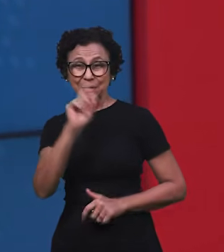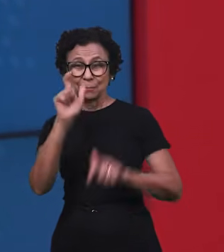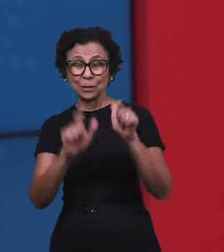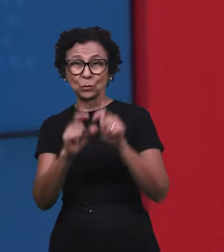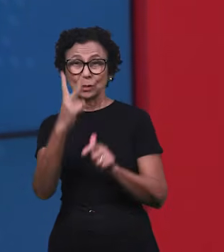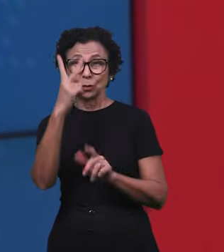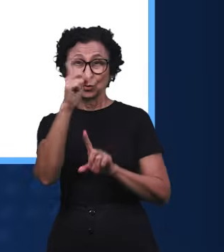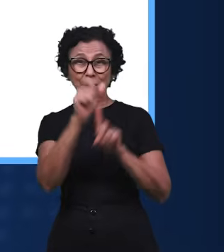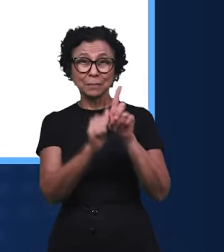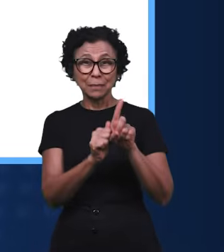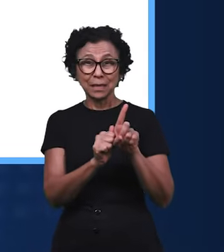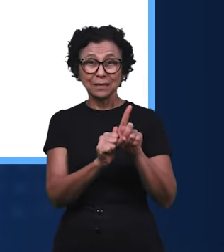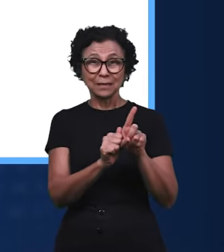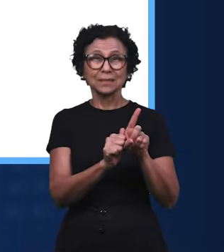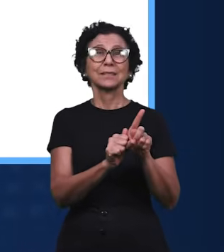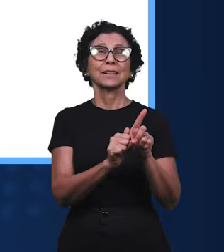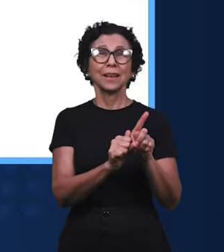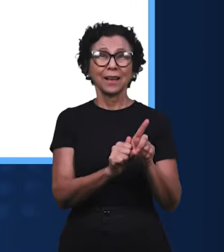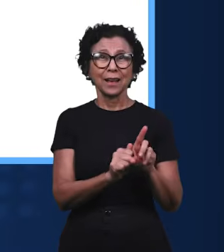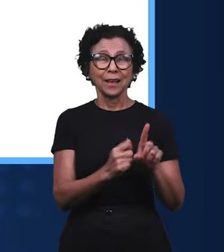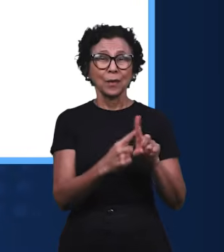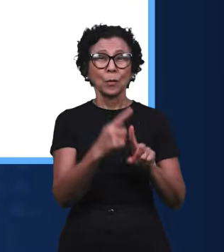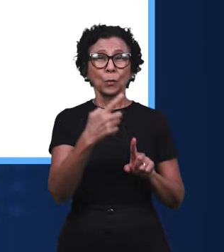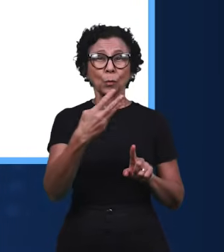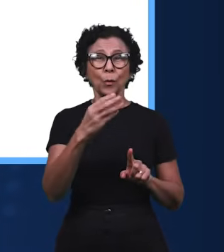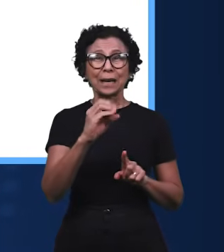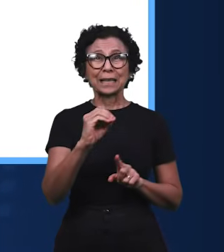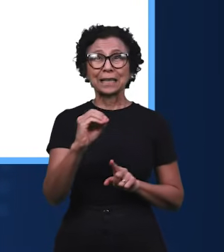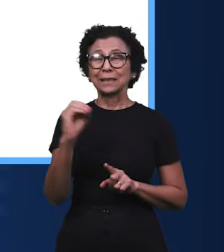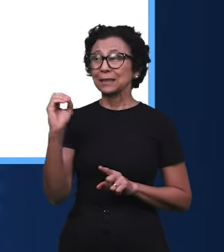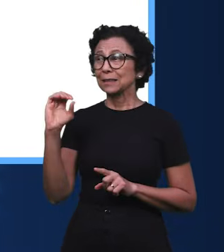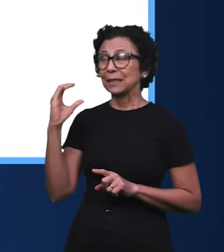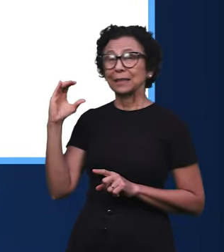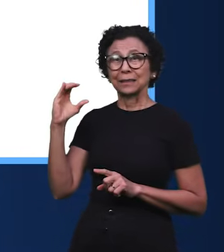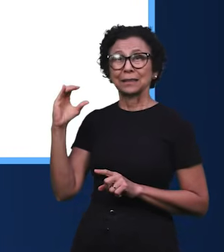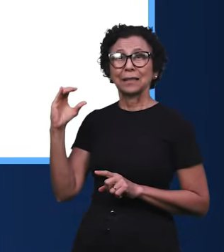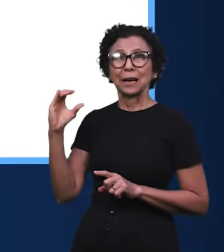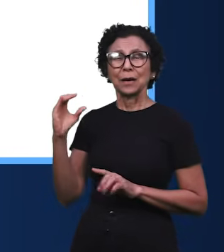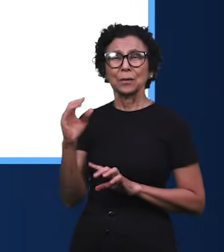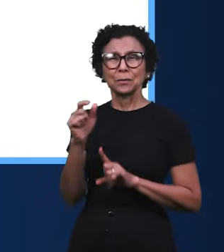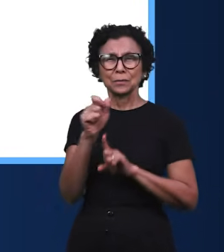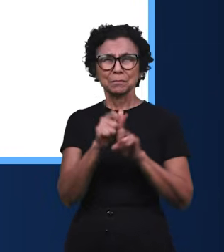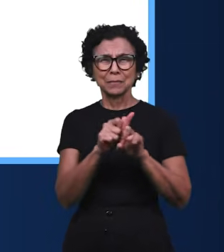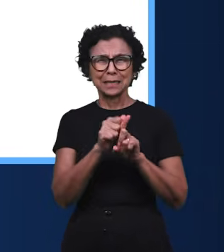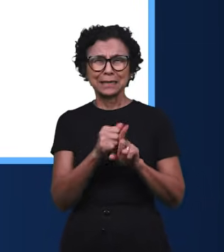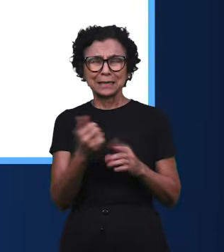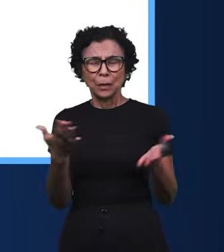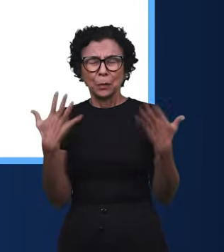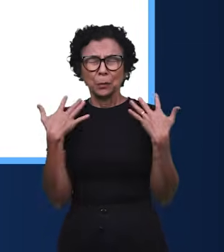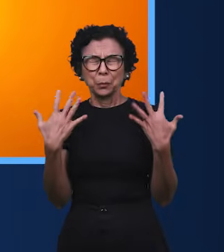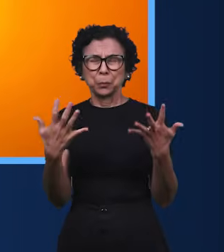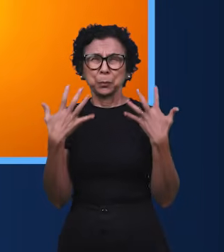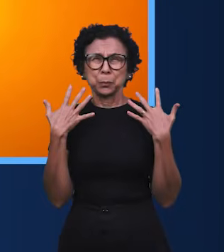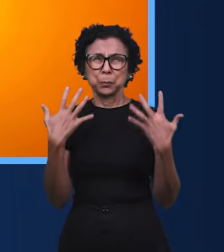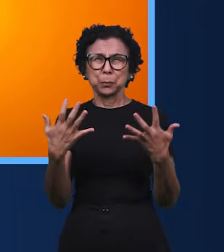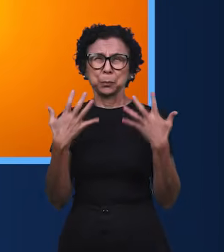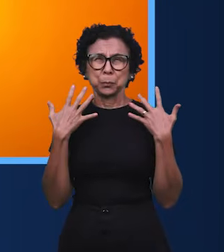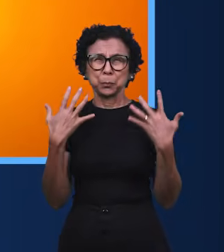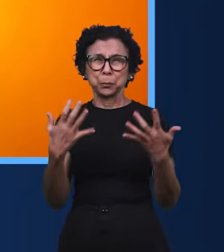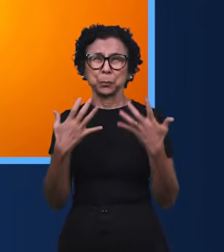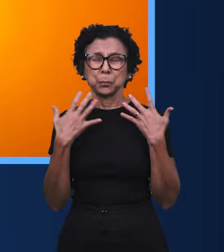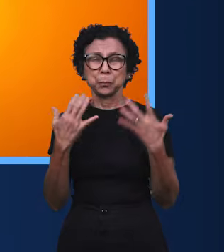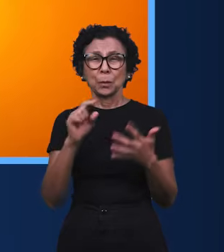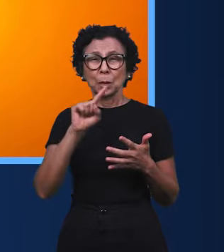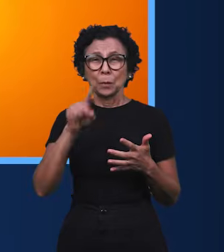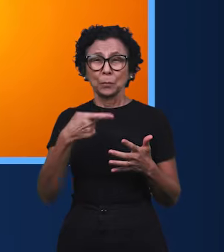2 meses. Com termômetros acima de 40 graus Celsius em alguns dos meses mais quentes da história, o país viu